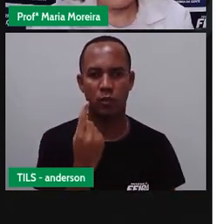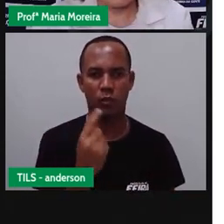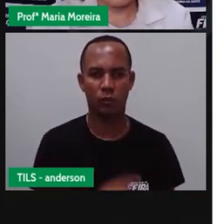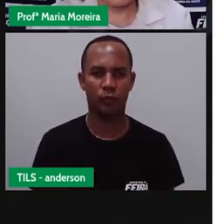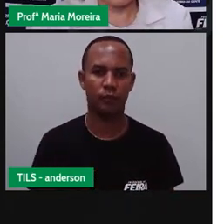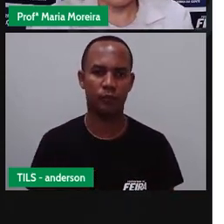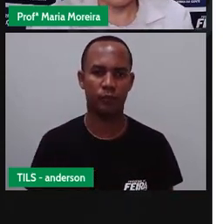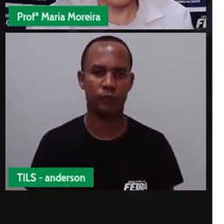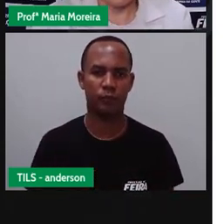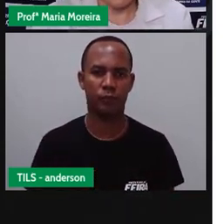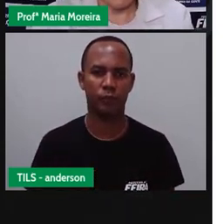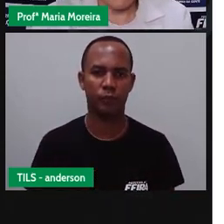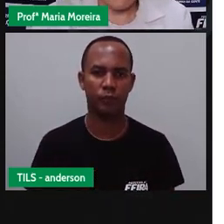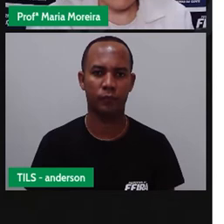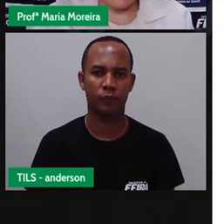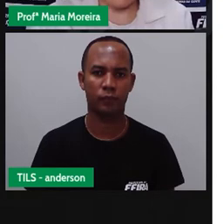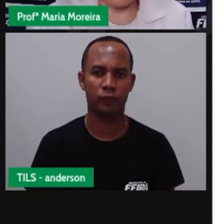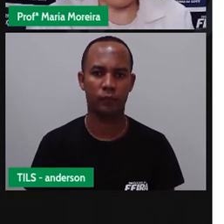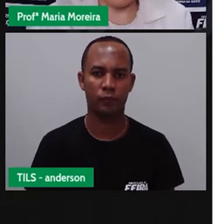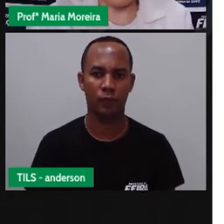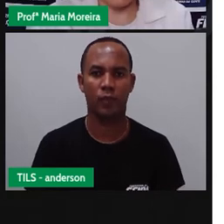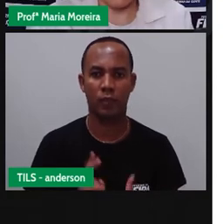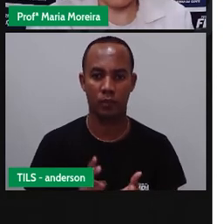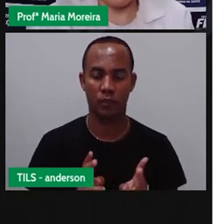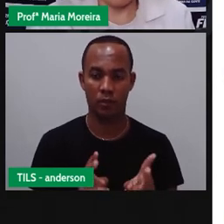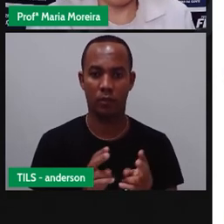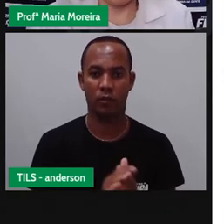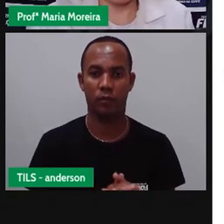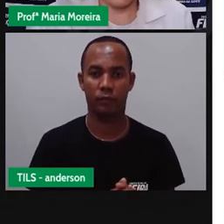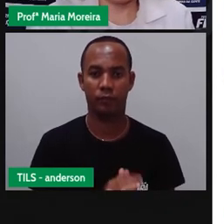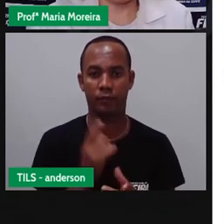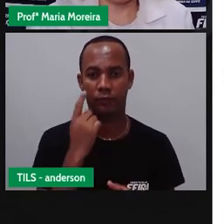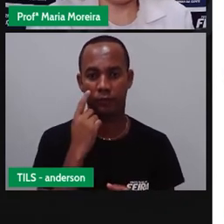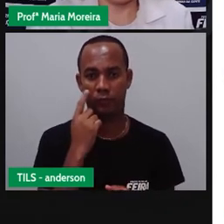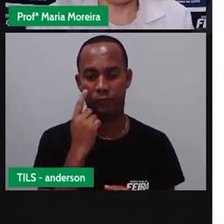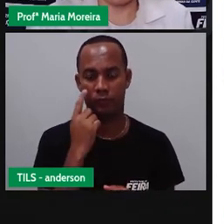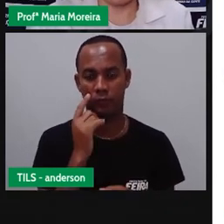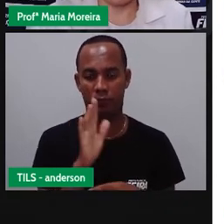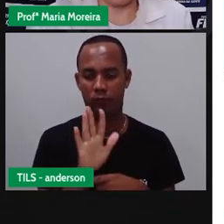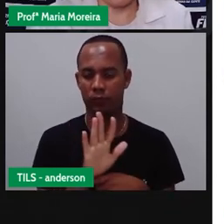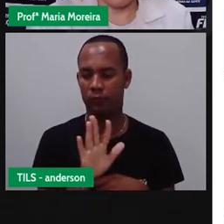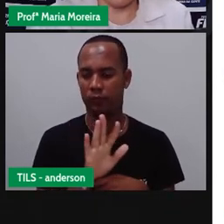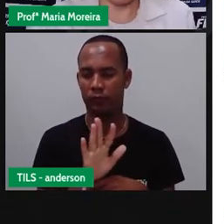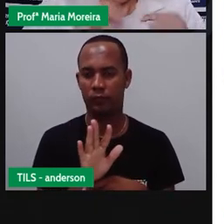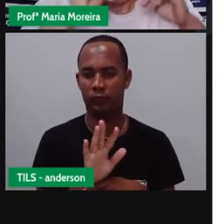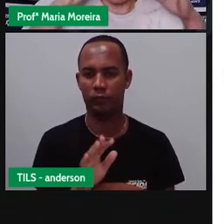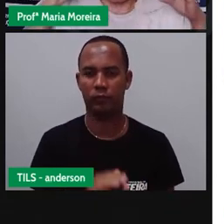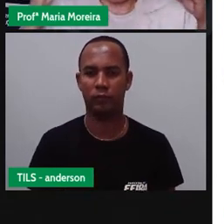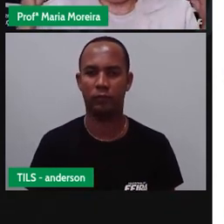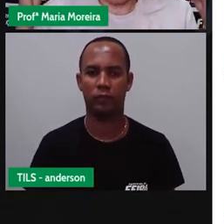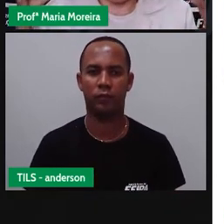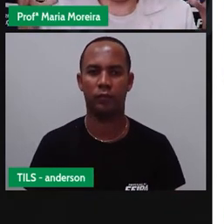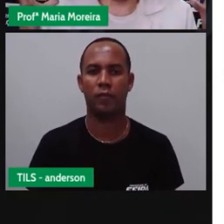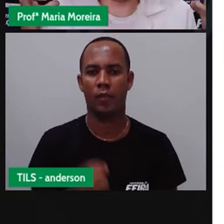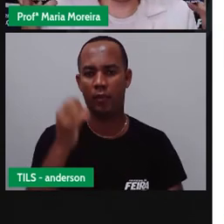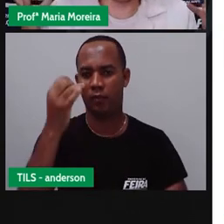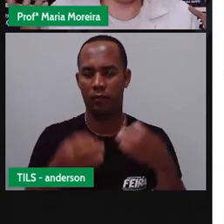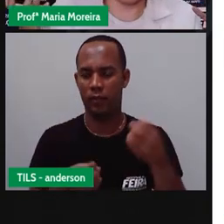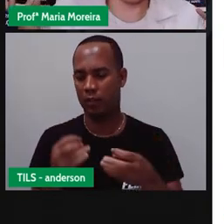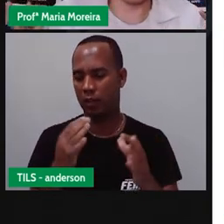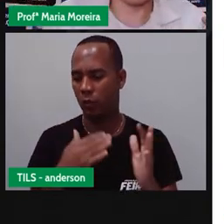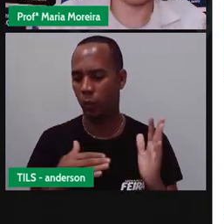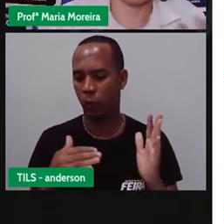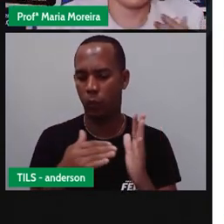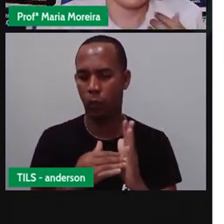gente Olá seguindo né Vamos assistir um vídeozinho aqui que vai deixar isso